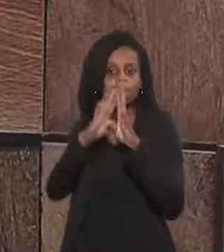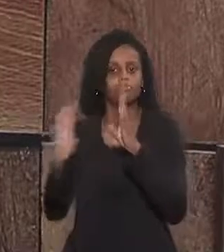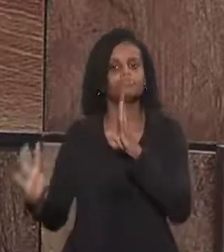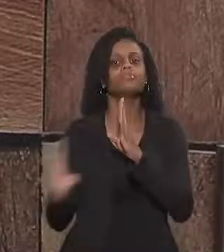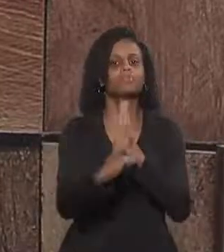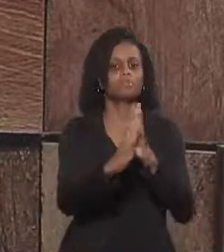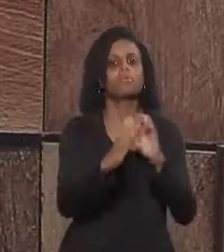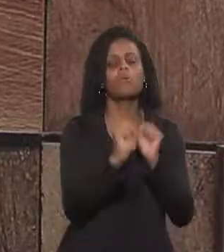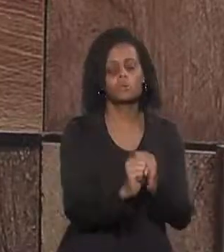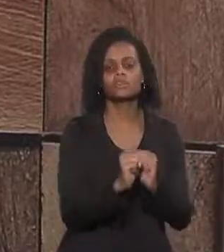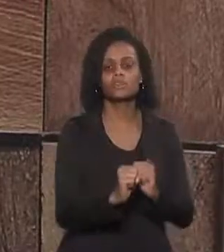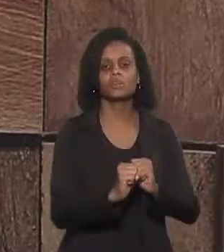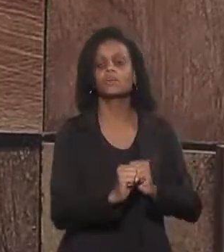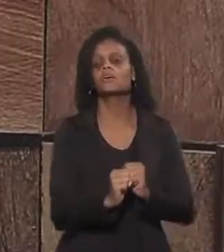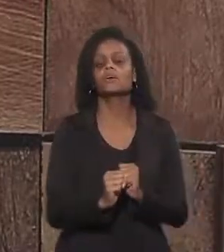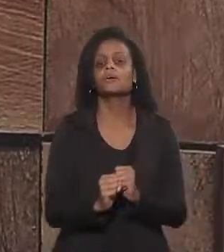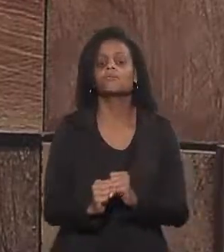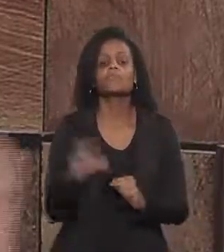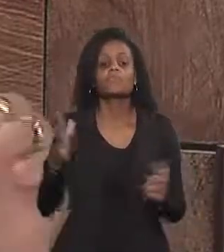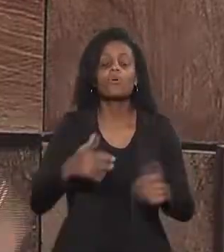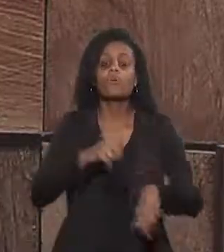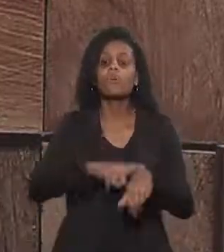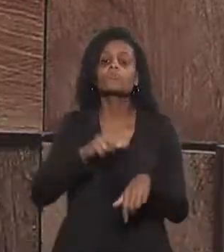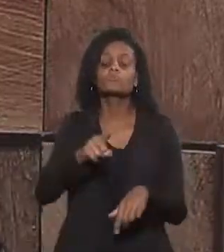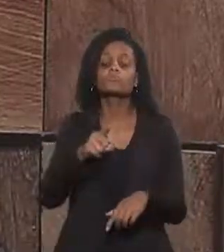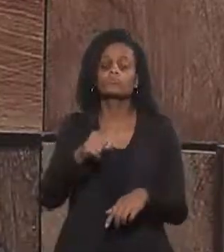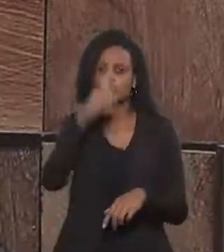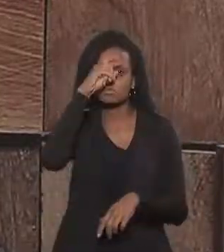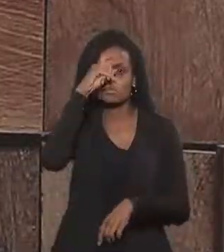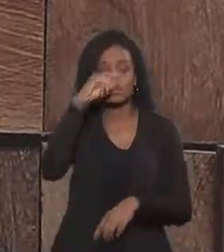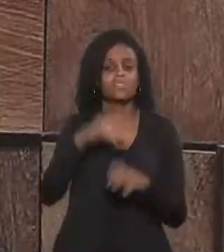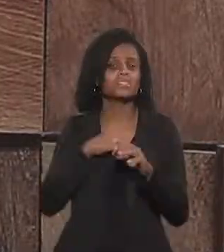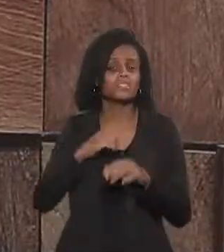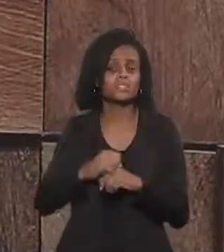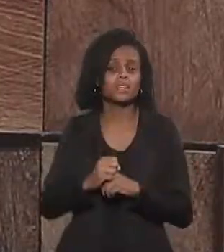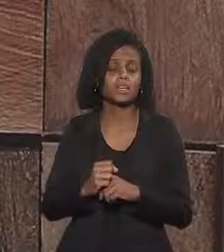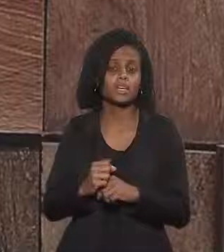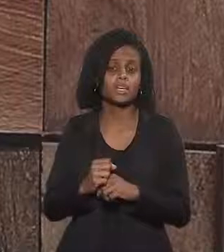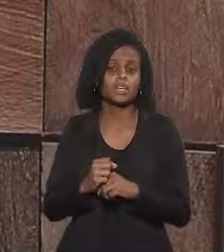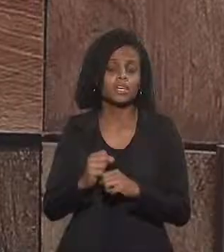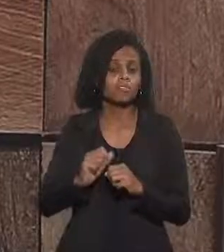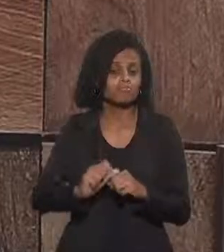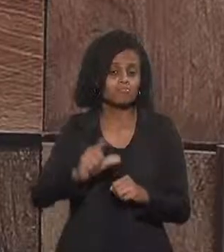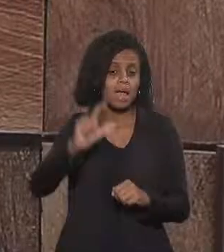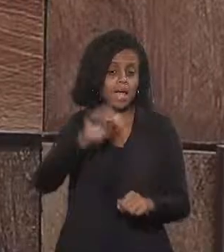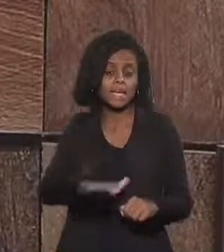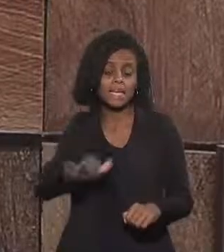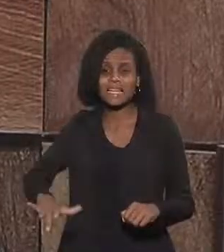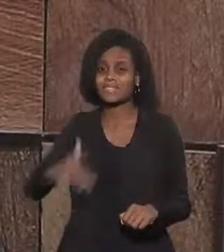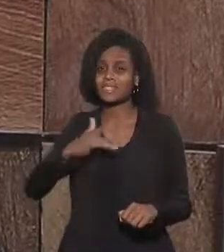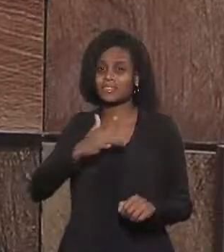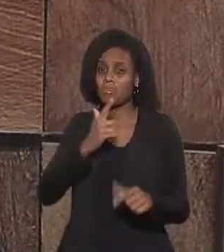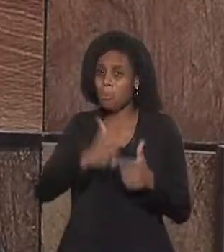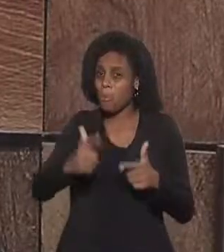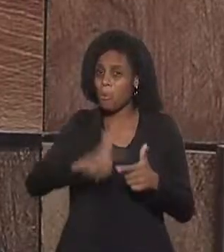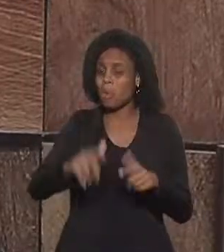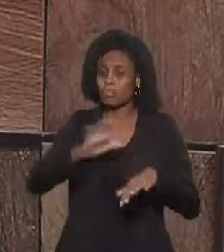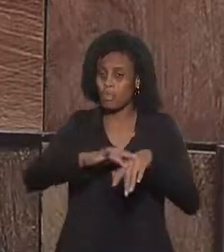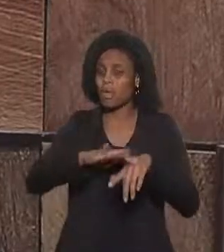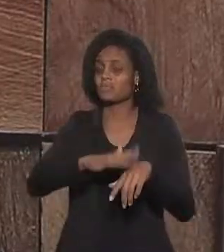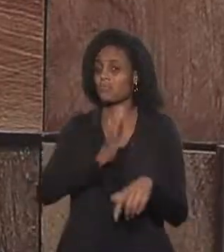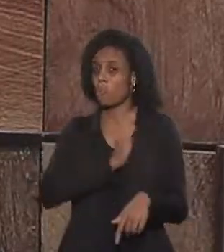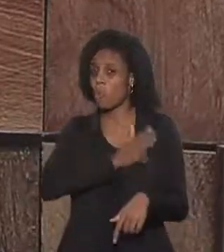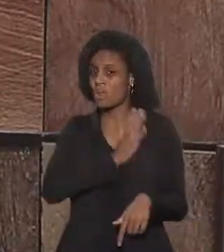Agora mesmo no hospital nós estamos já com um número muito alto de crianças com cardiopatia complexa